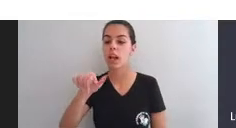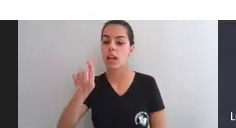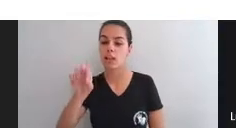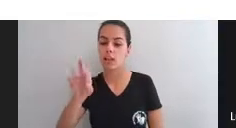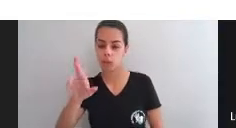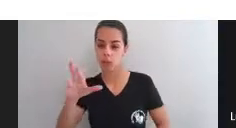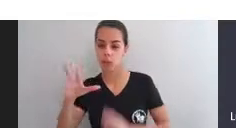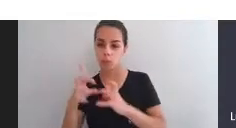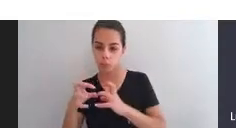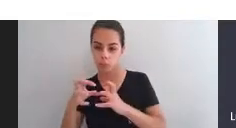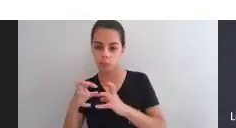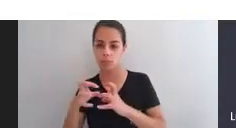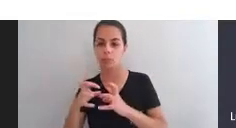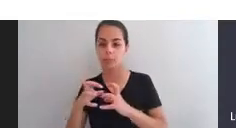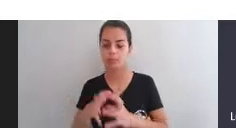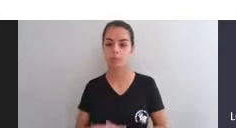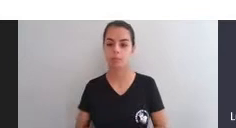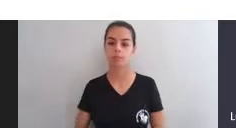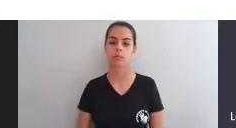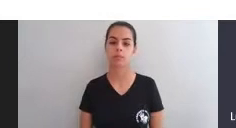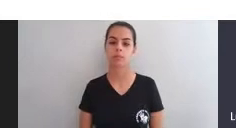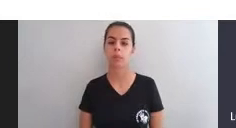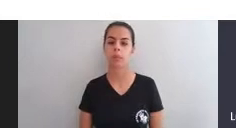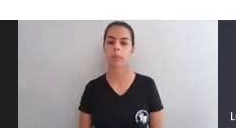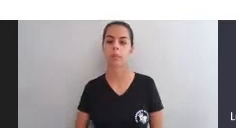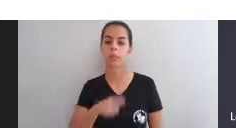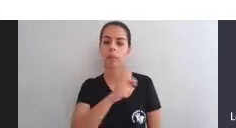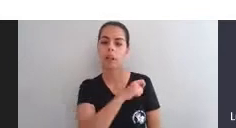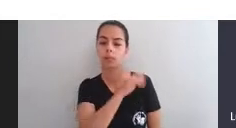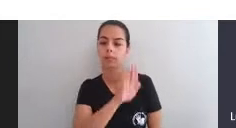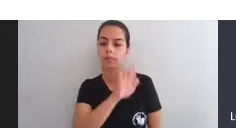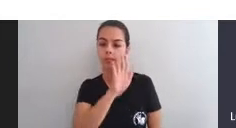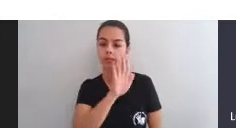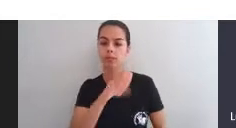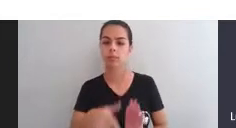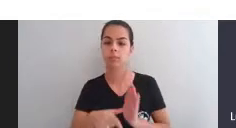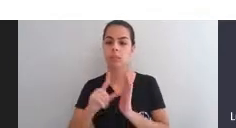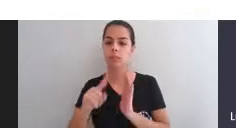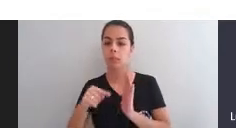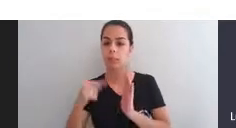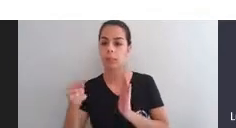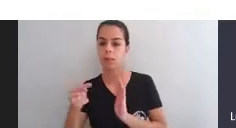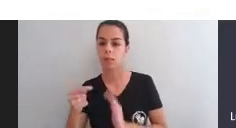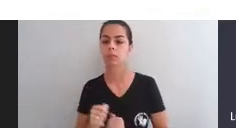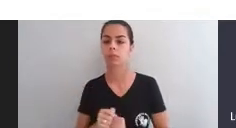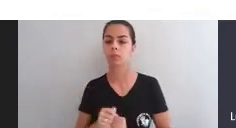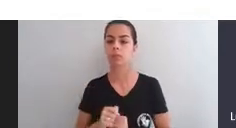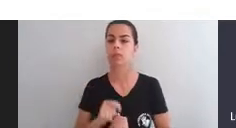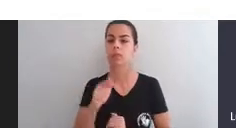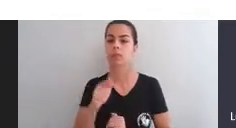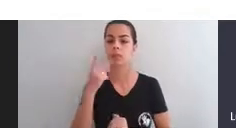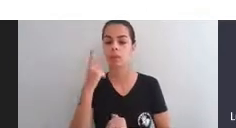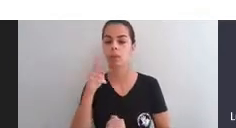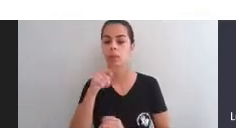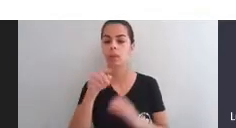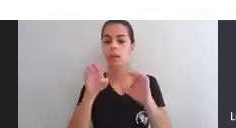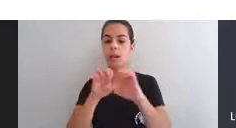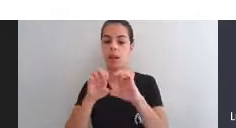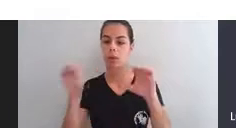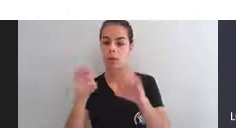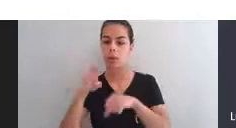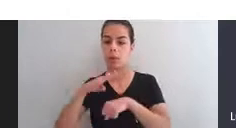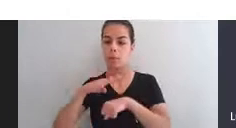Professor, Oi, e antes de você passar para o próximo pode tópico, só falar. uma pergunta. A respeito dessas equações matemáticas aí,